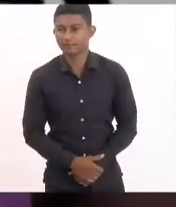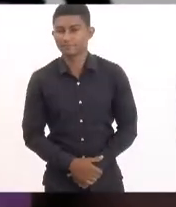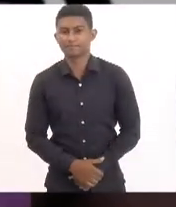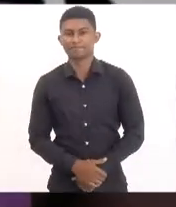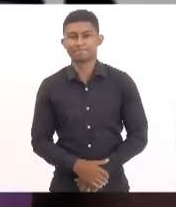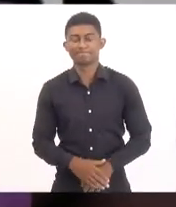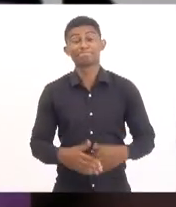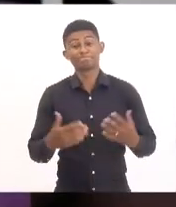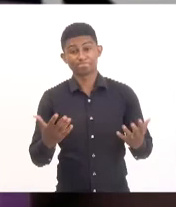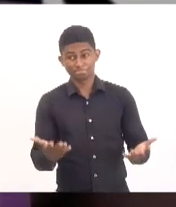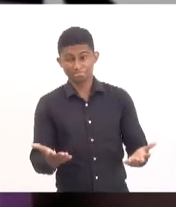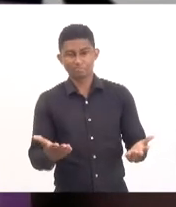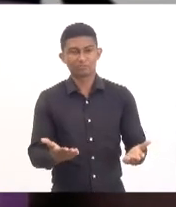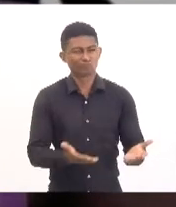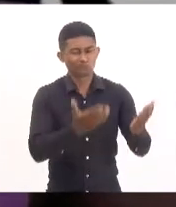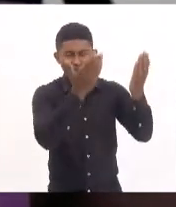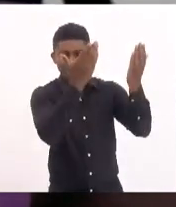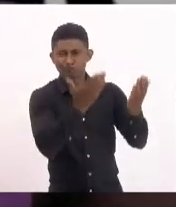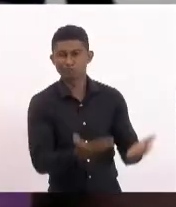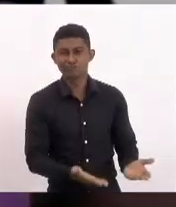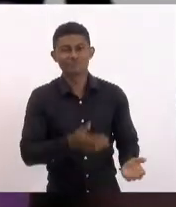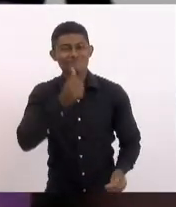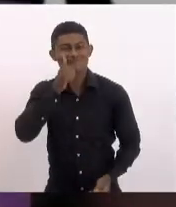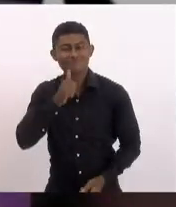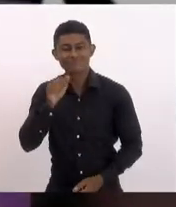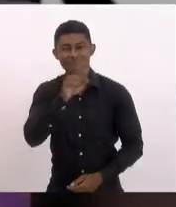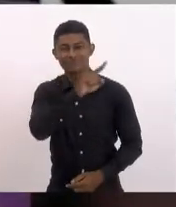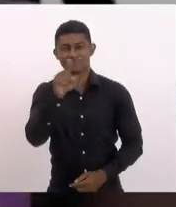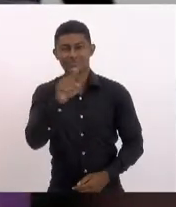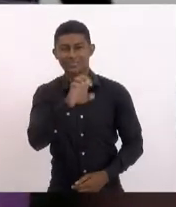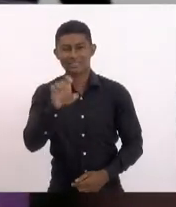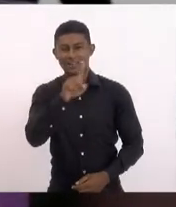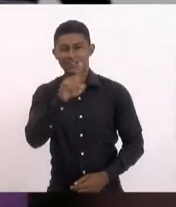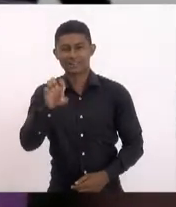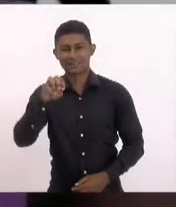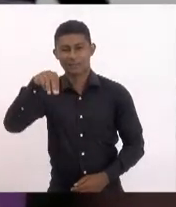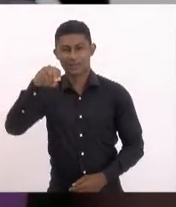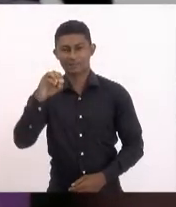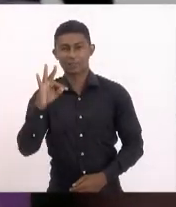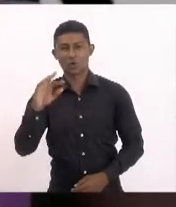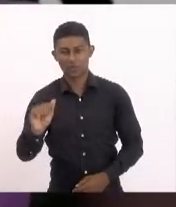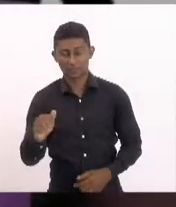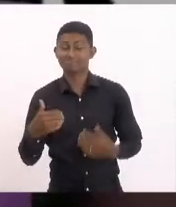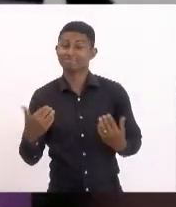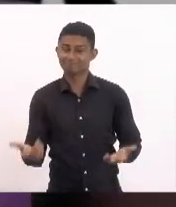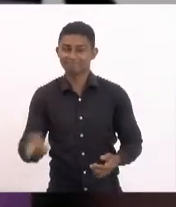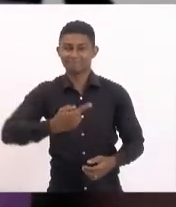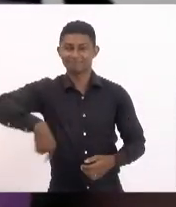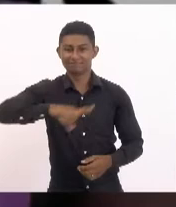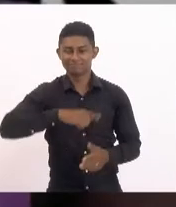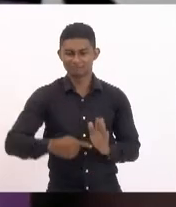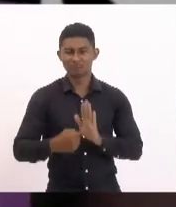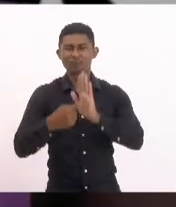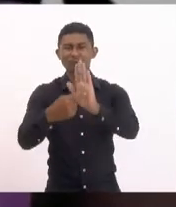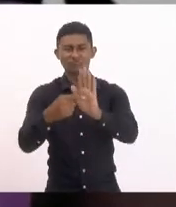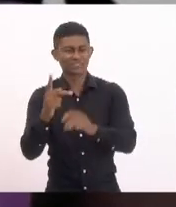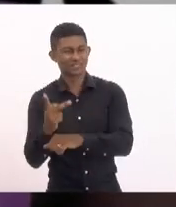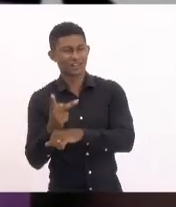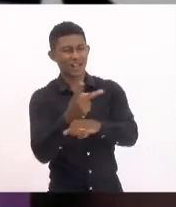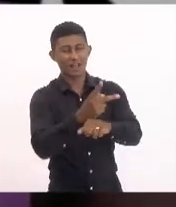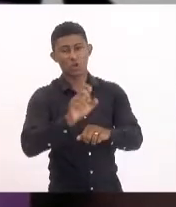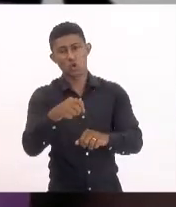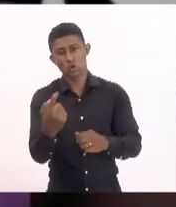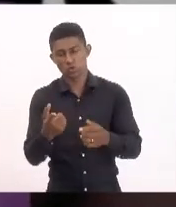nossa grande dama Zezé Mota, né? Eu acho que quando a gente apresenta uma premiação, uma medalha,